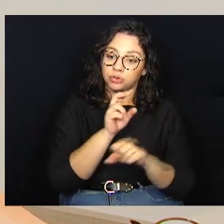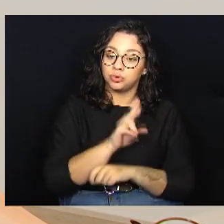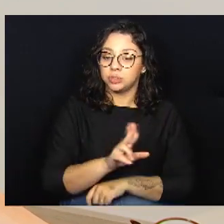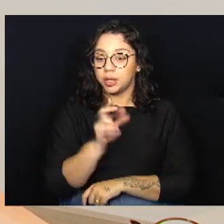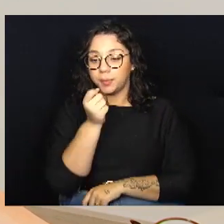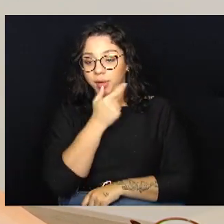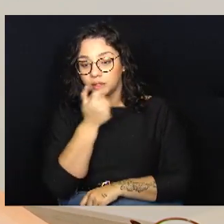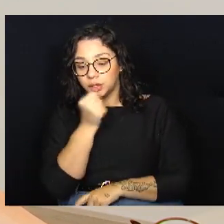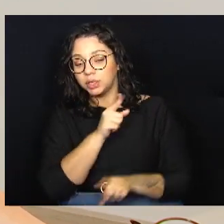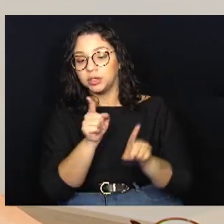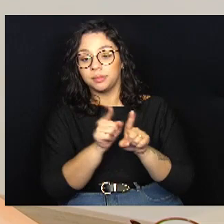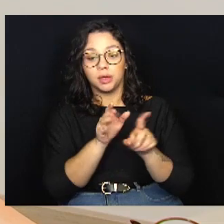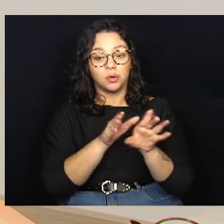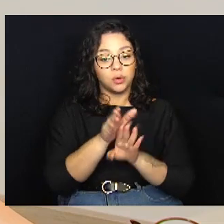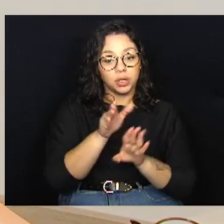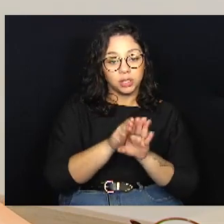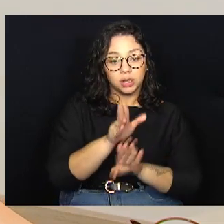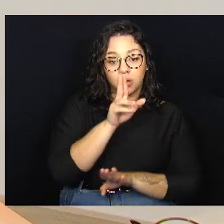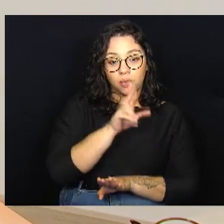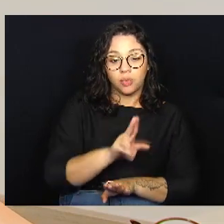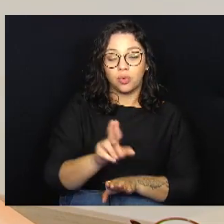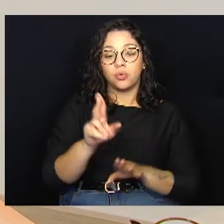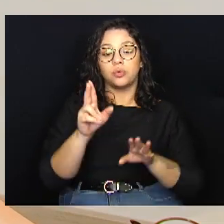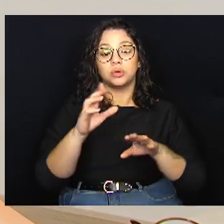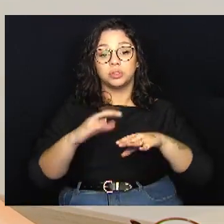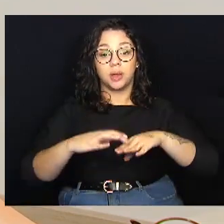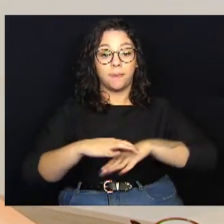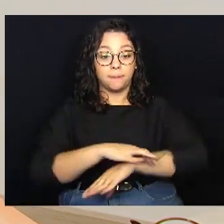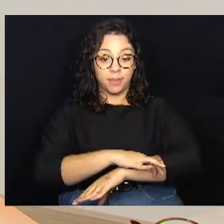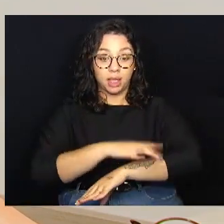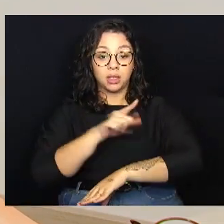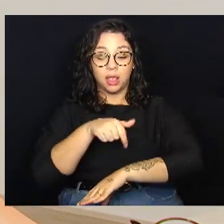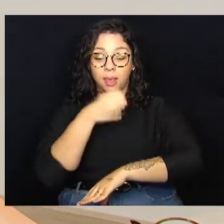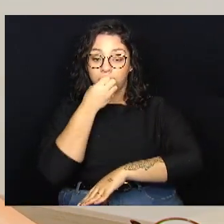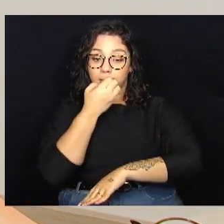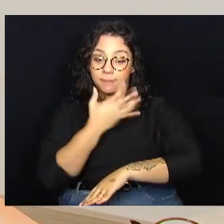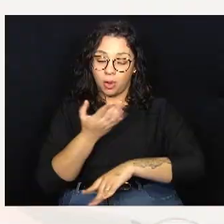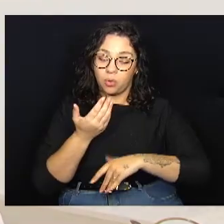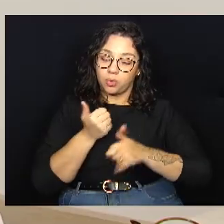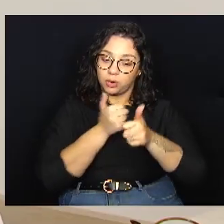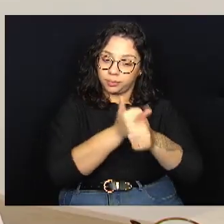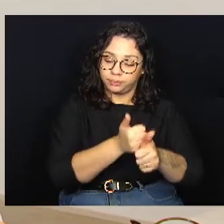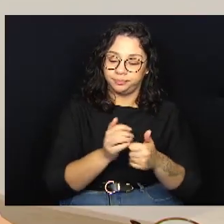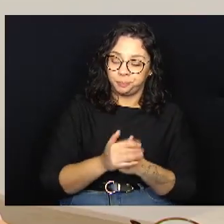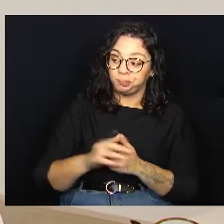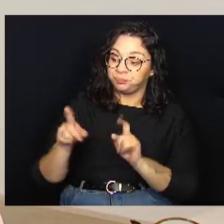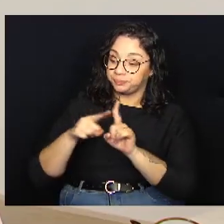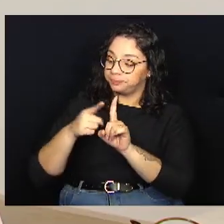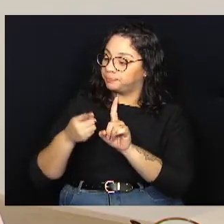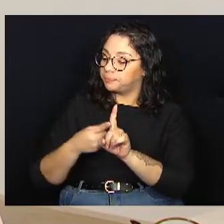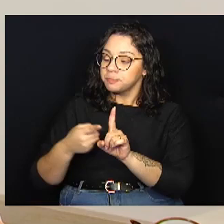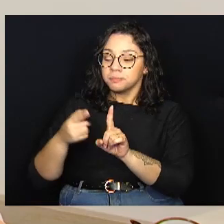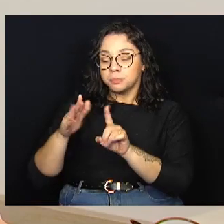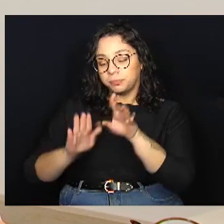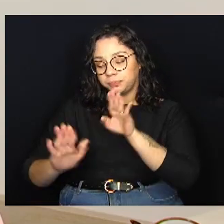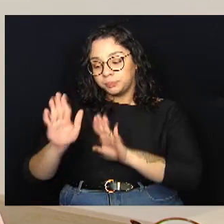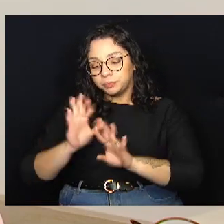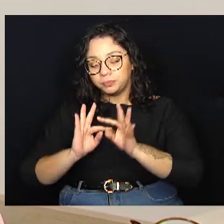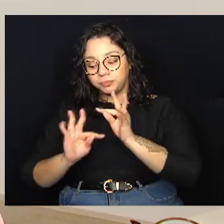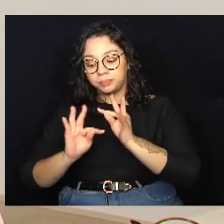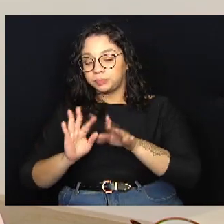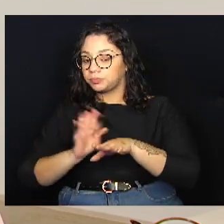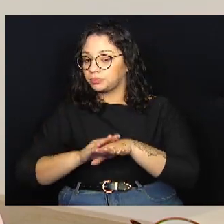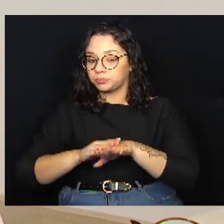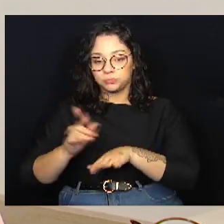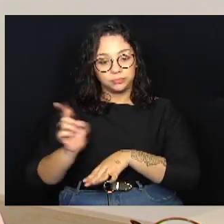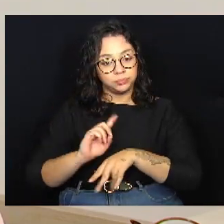algumas medicações, orientar o uso de meias. Então, nesse caso, sempre fazer o acompanhamento. Nas gestantes, a gente não faz determinados tipos